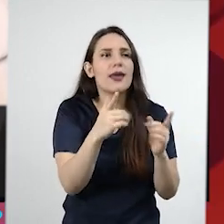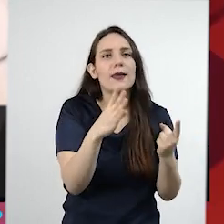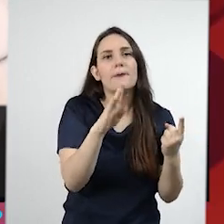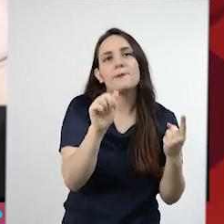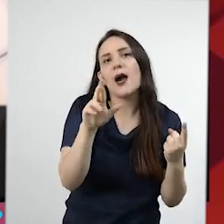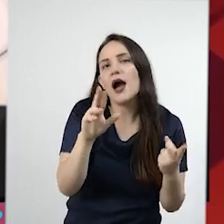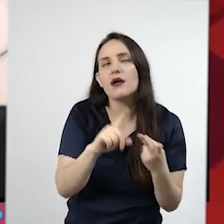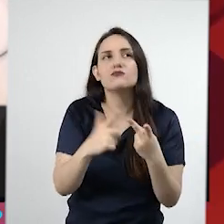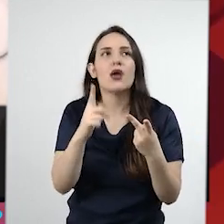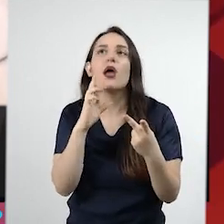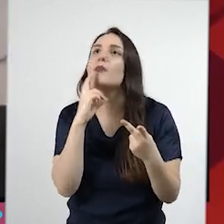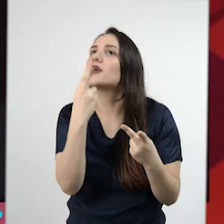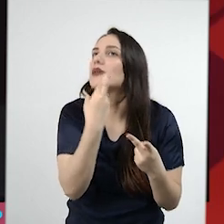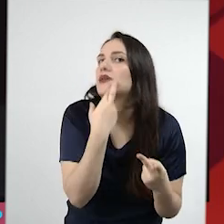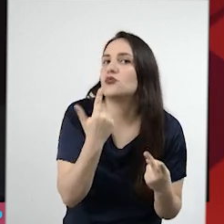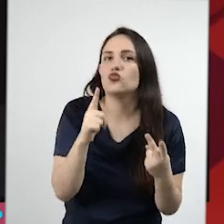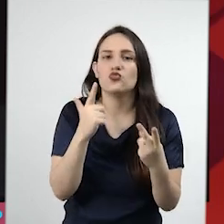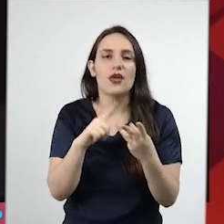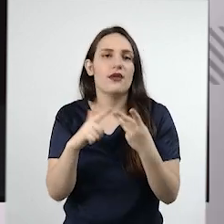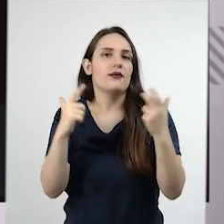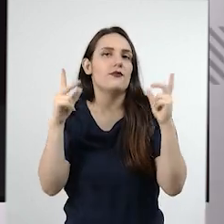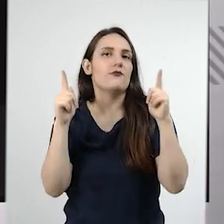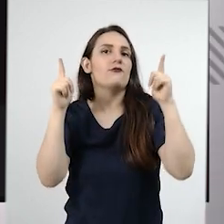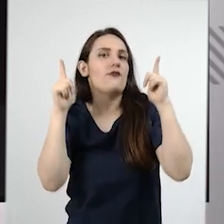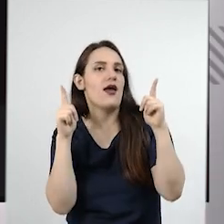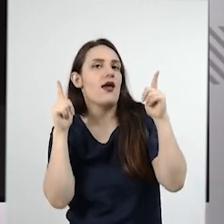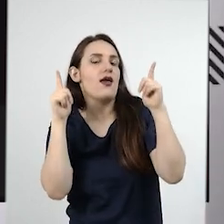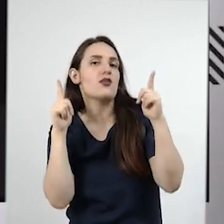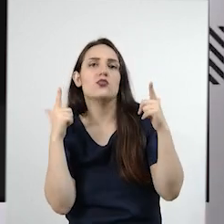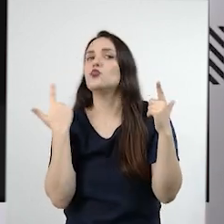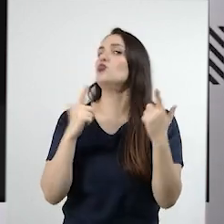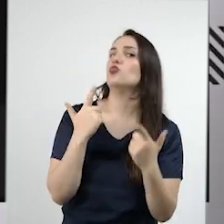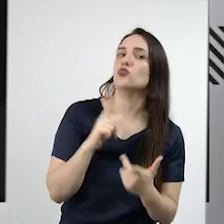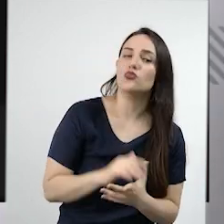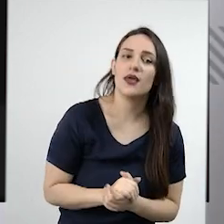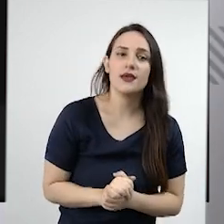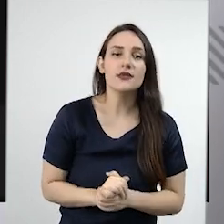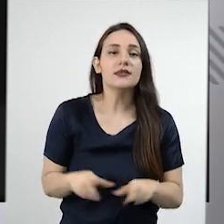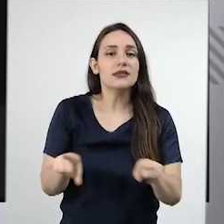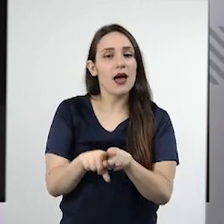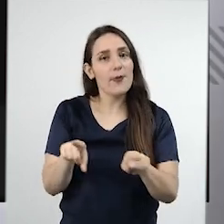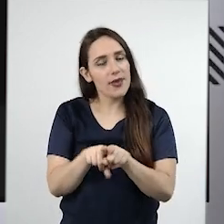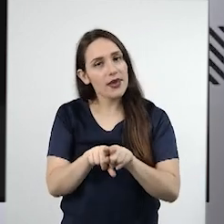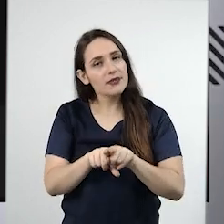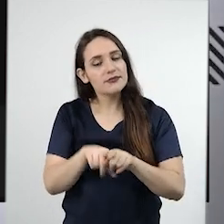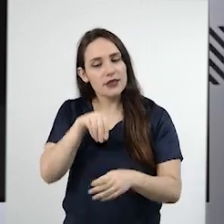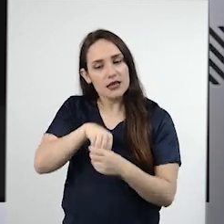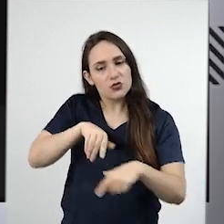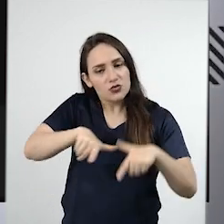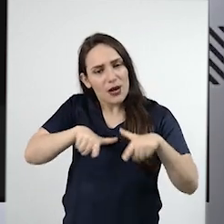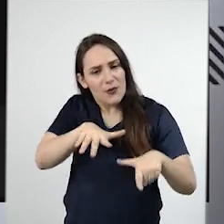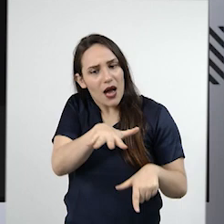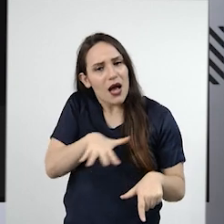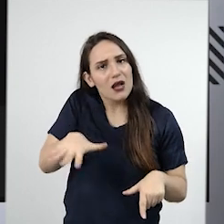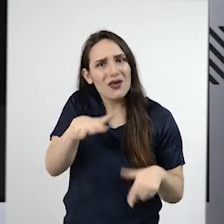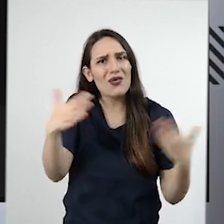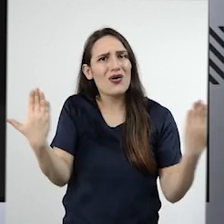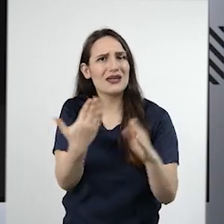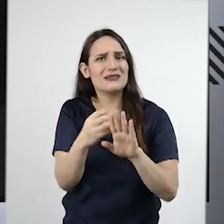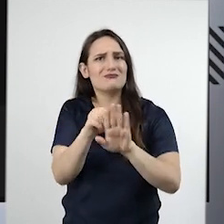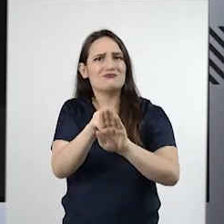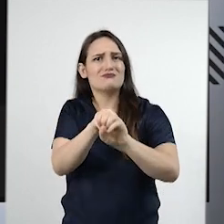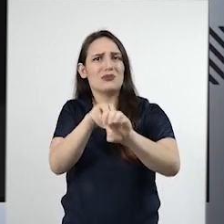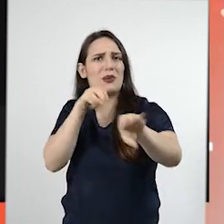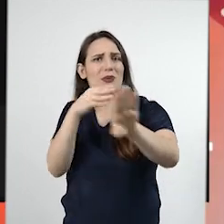um restaurante, no caso dos jovens, as baladas, e também o ambiente de trabalho remoto, né, a gente fazendo